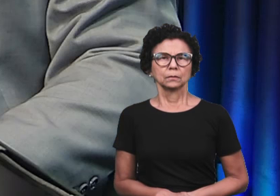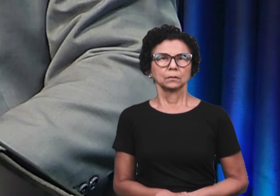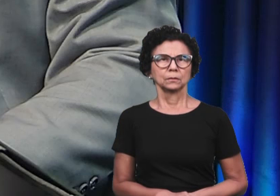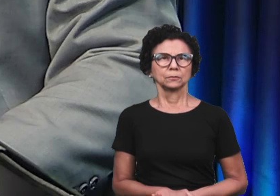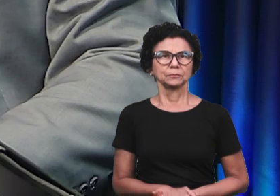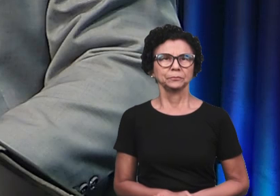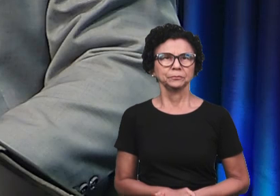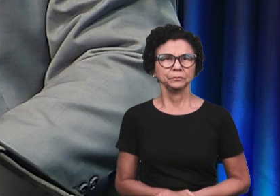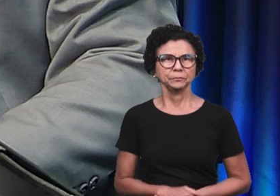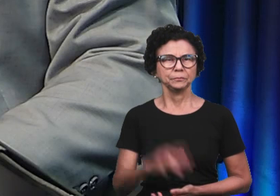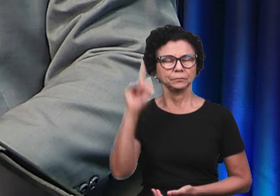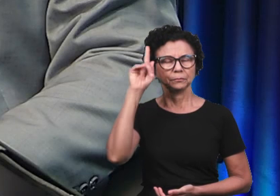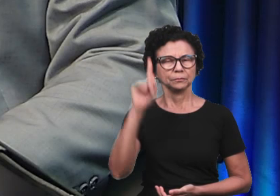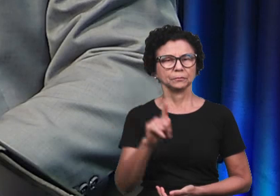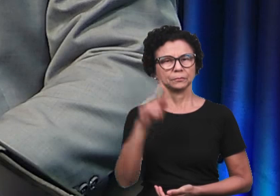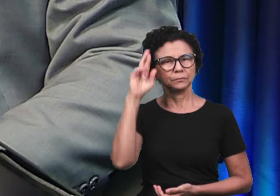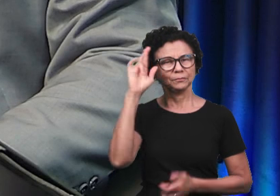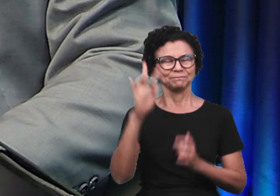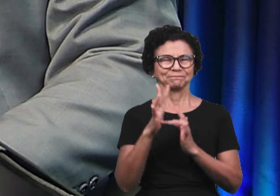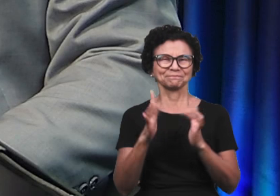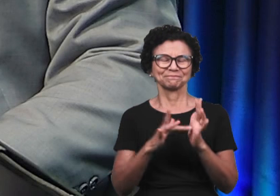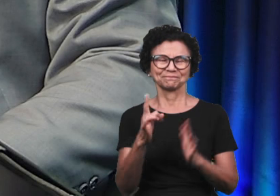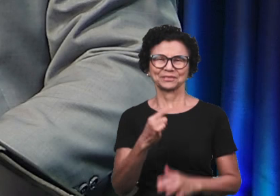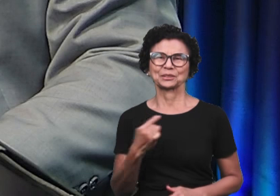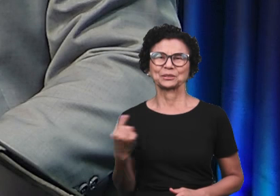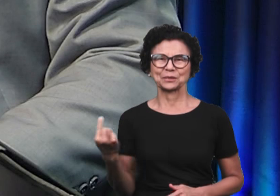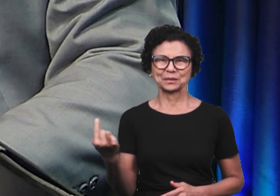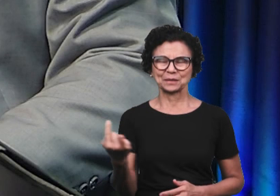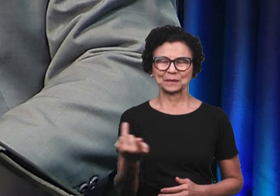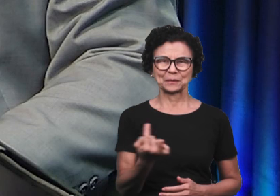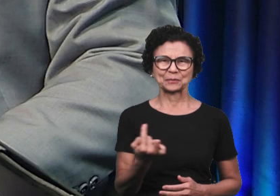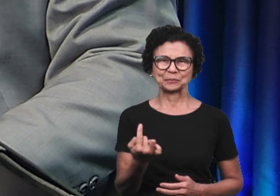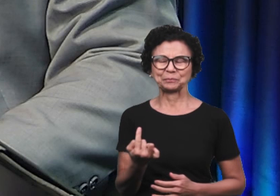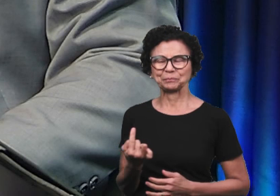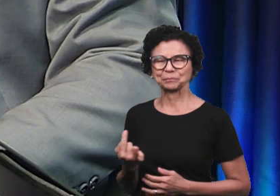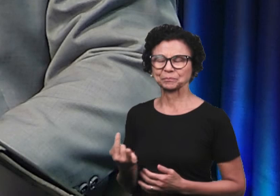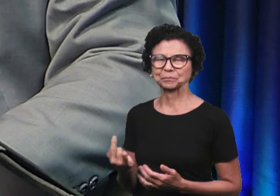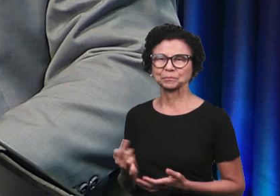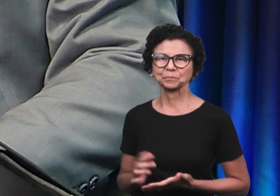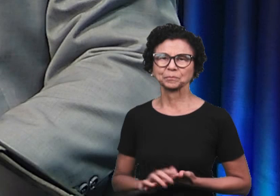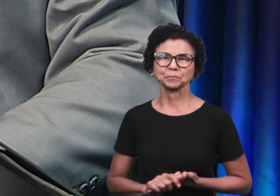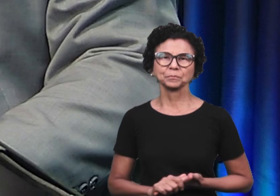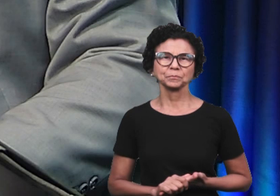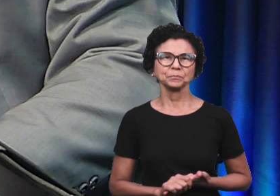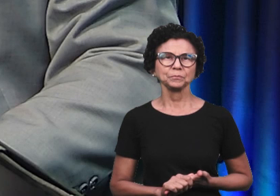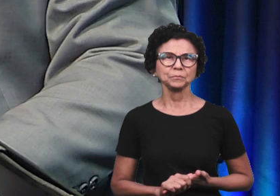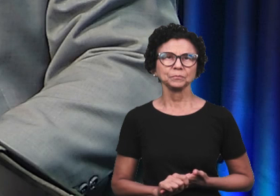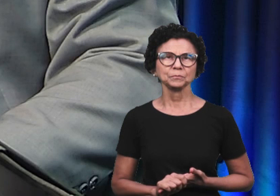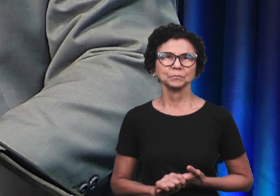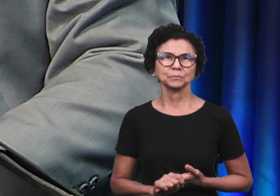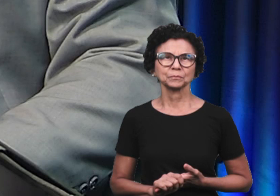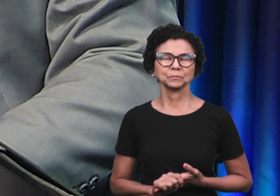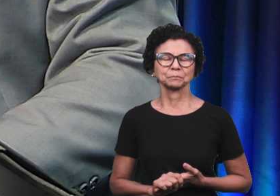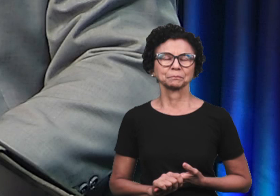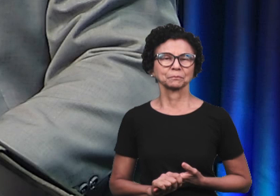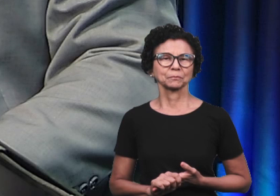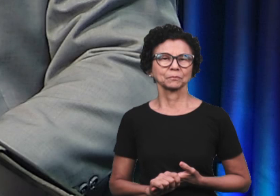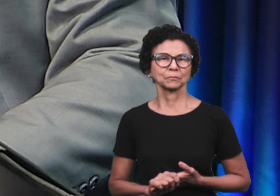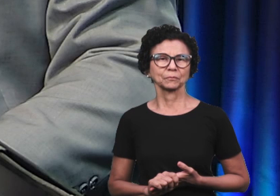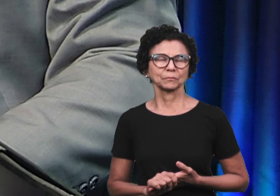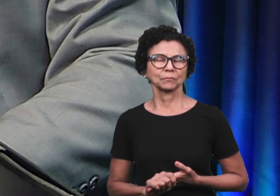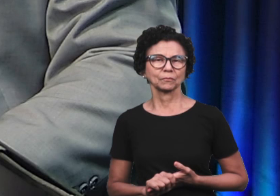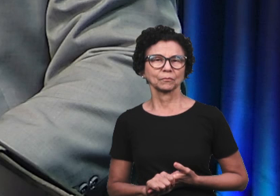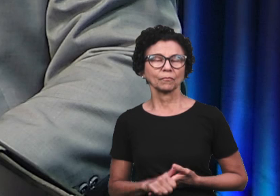Nós saudamos a todos com a paz do Senhor Jesus. Estamos aqui em mais